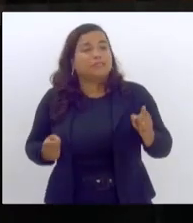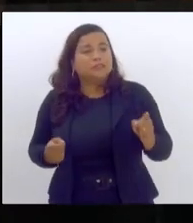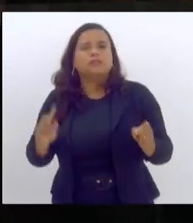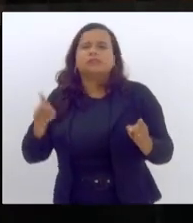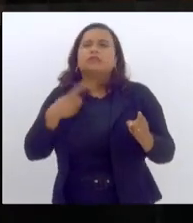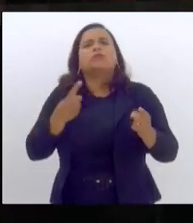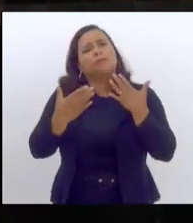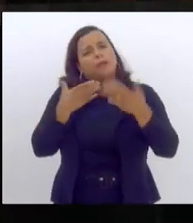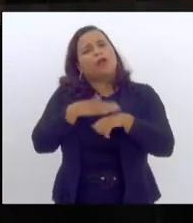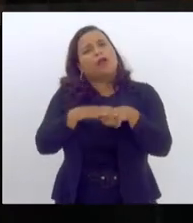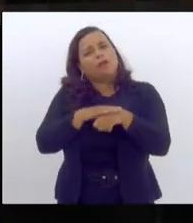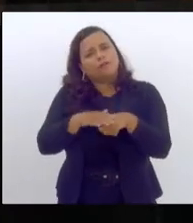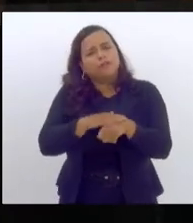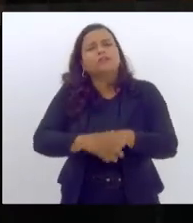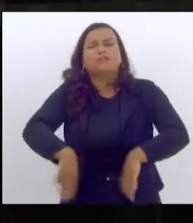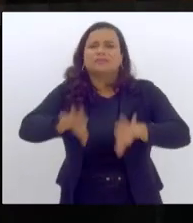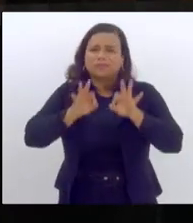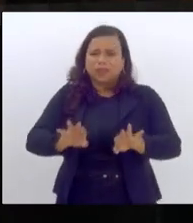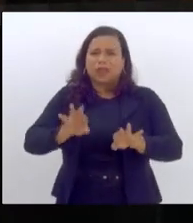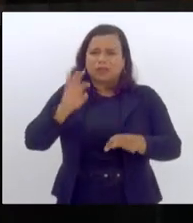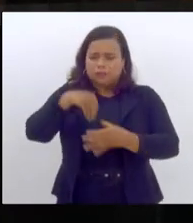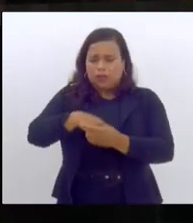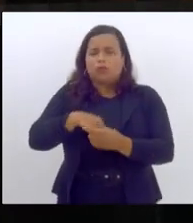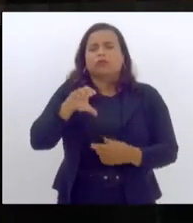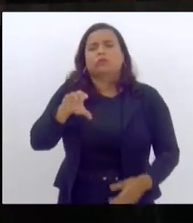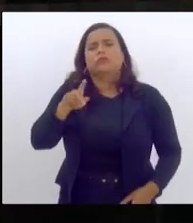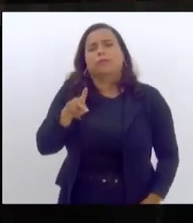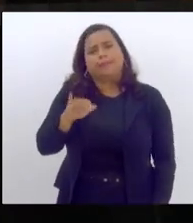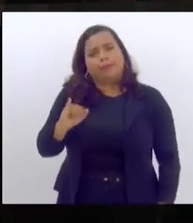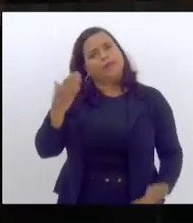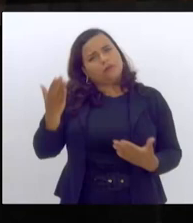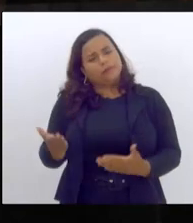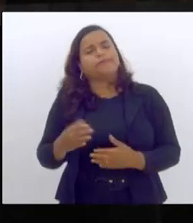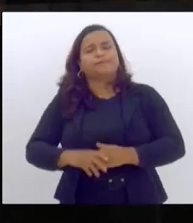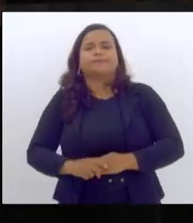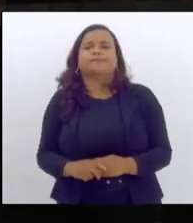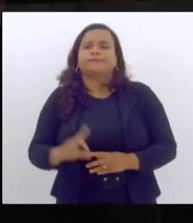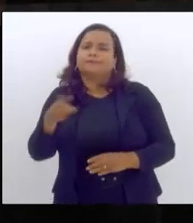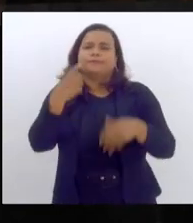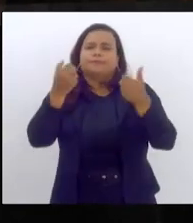discutiu de maneira muito concreta nessa CPI. Então, quando a gente fala aqui que